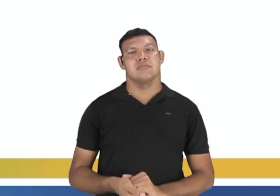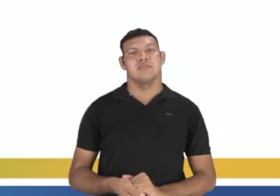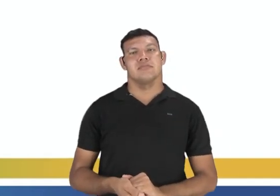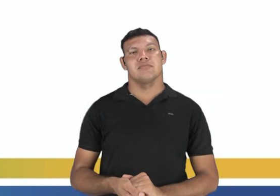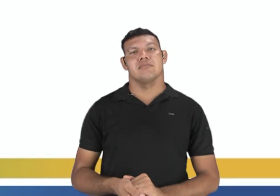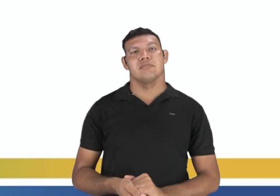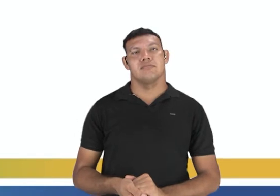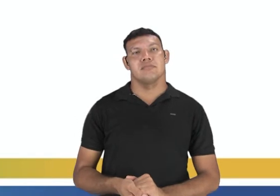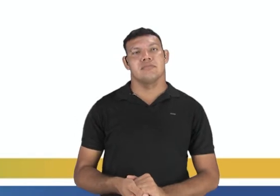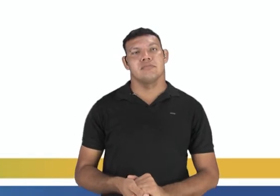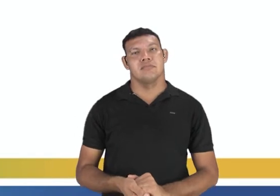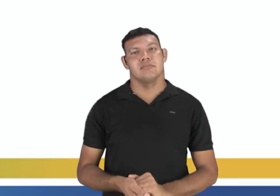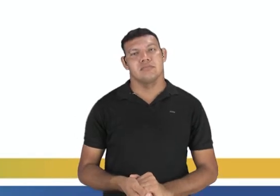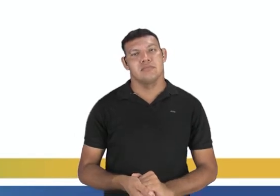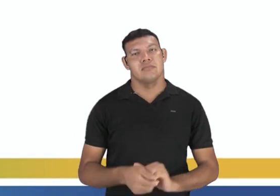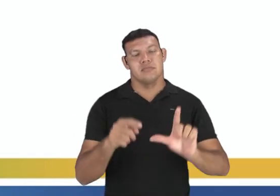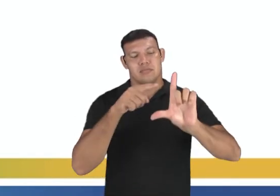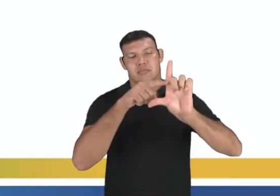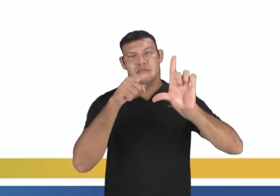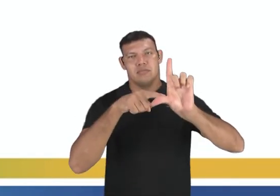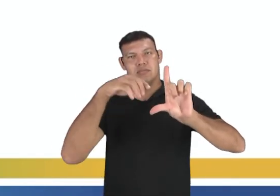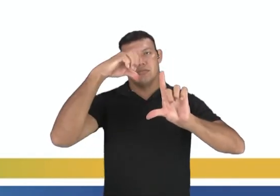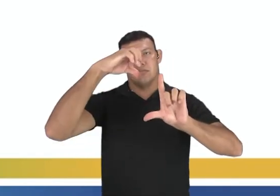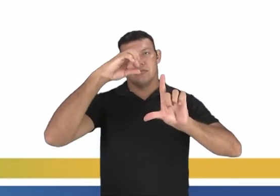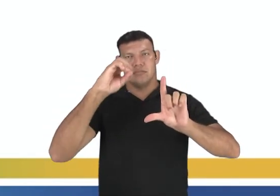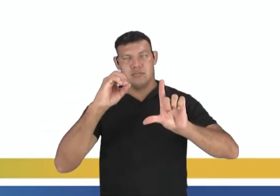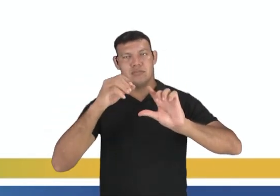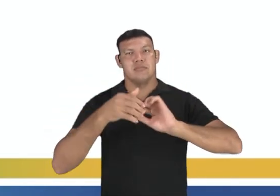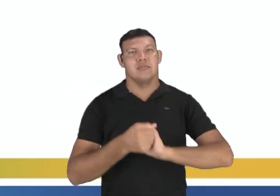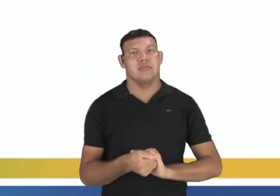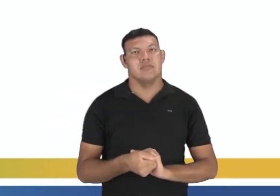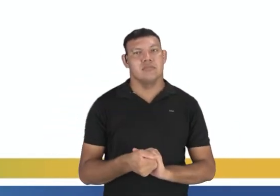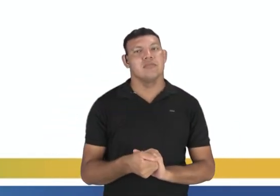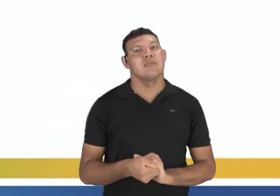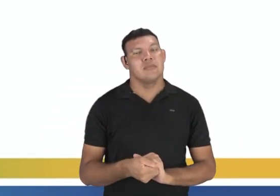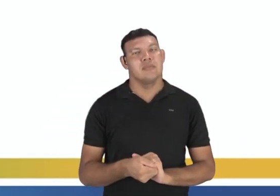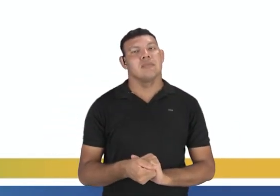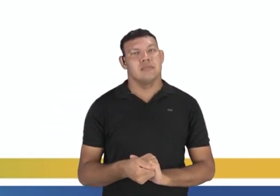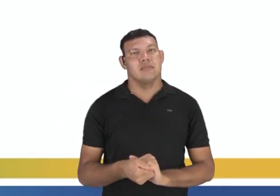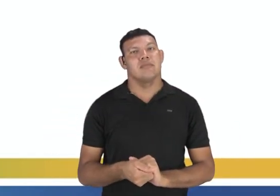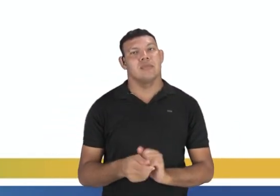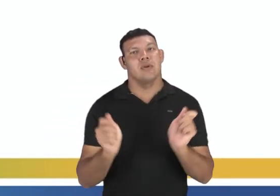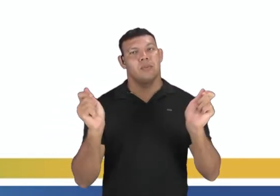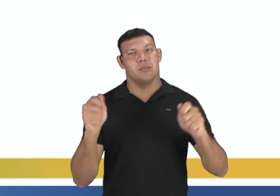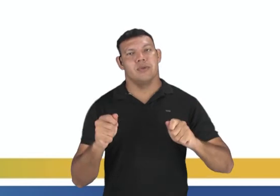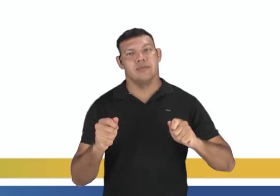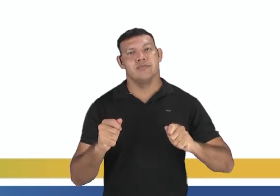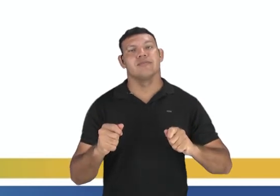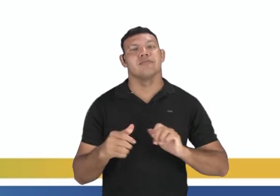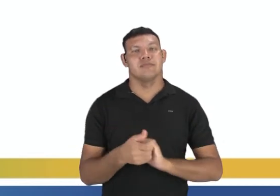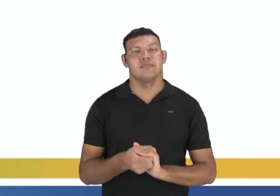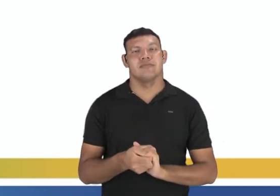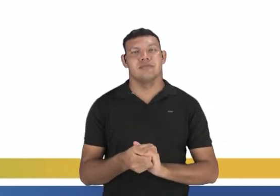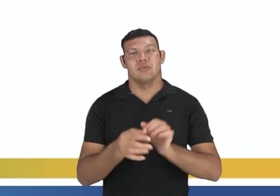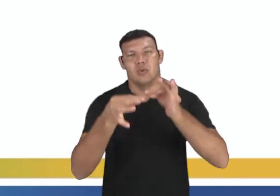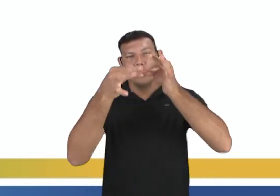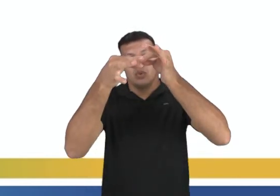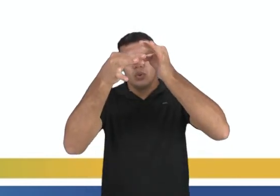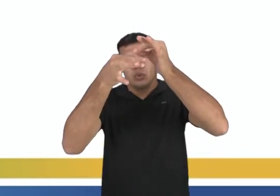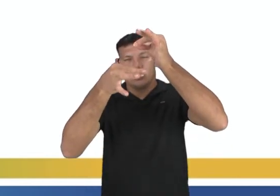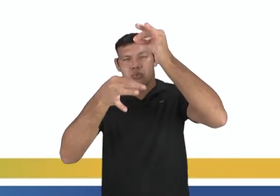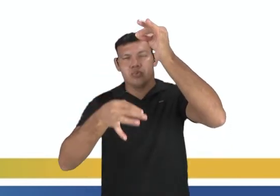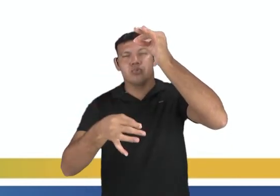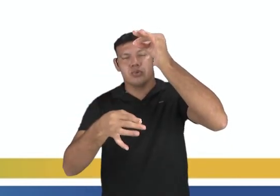de 90 graus, certo? Dessa forma a gente consegue alinhar o quadril, né? Alinhar a coluna, o quadril